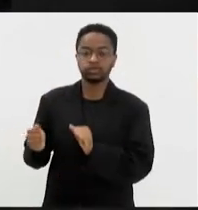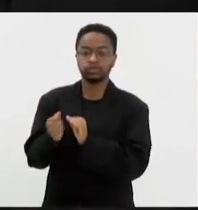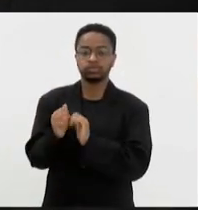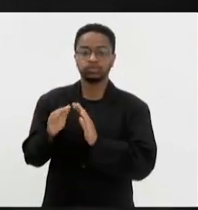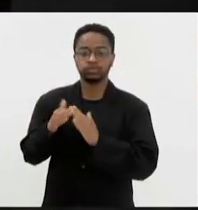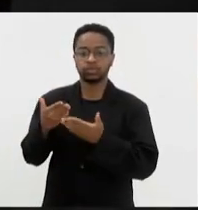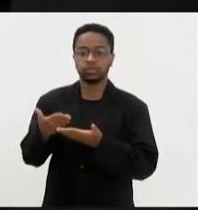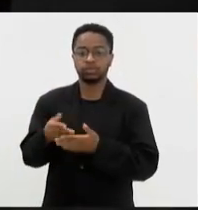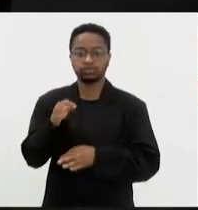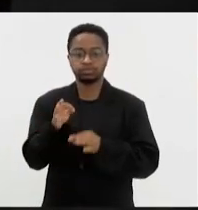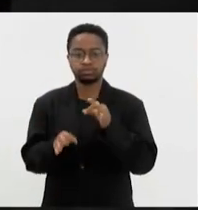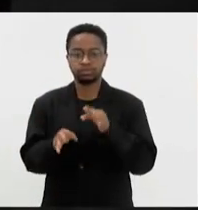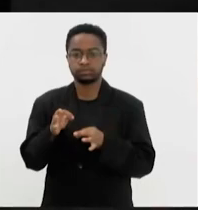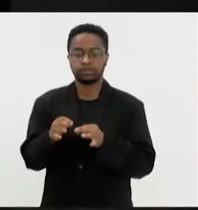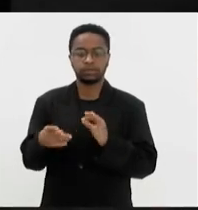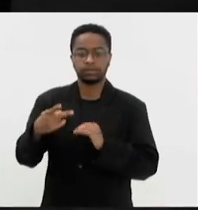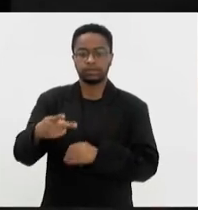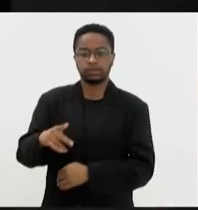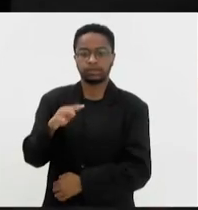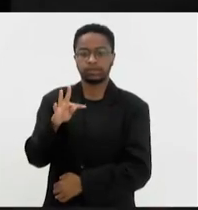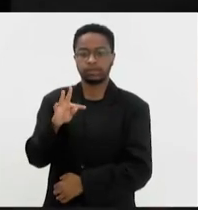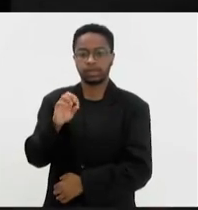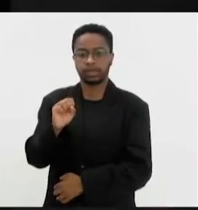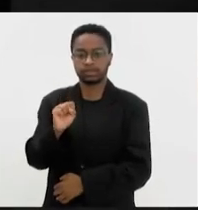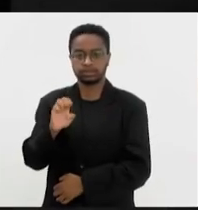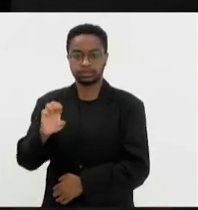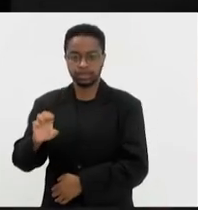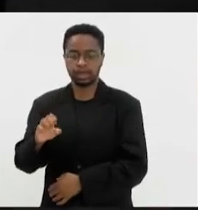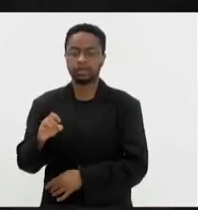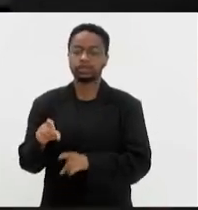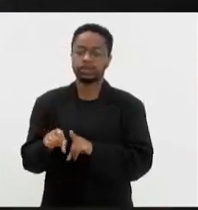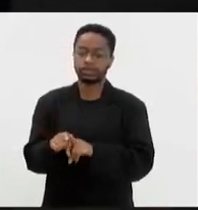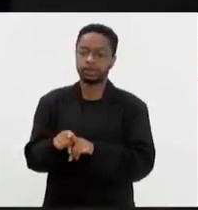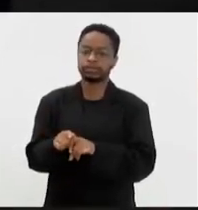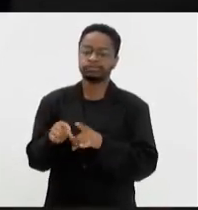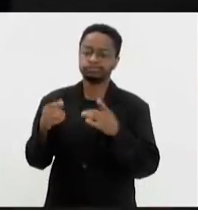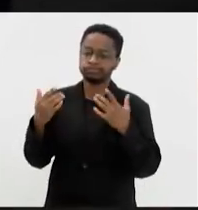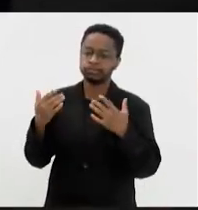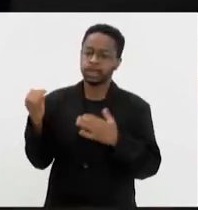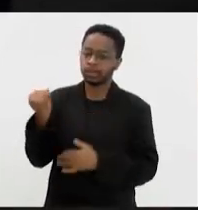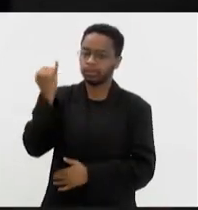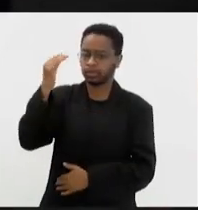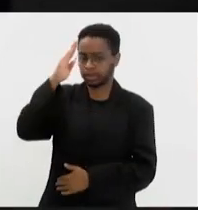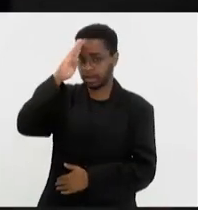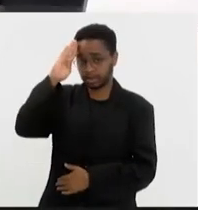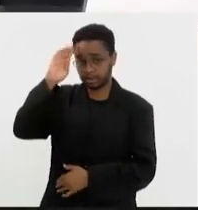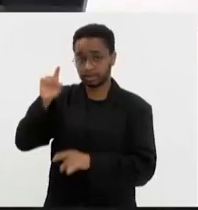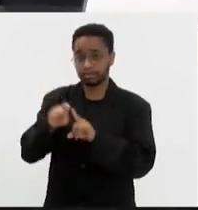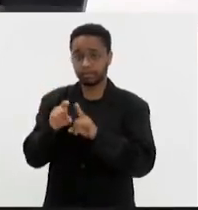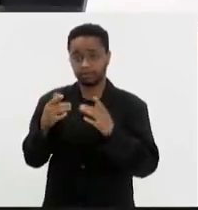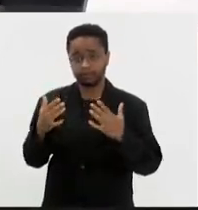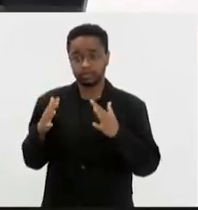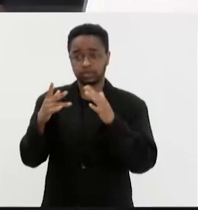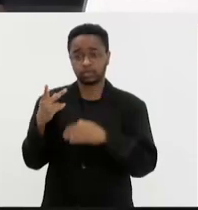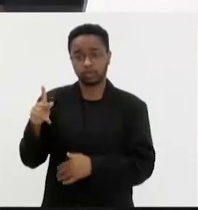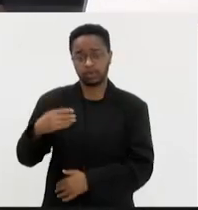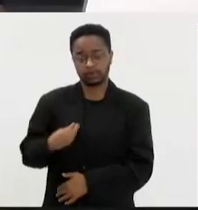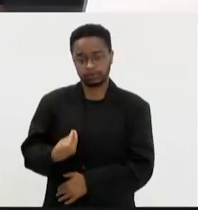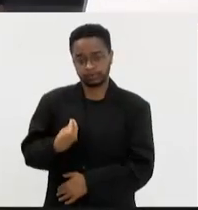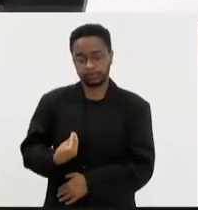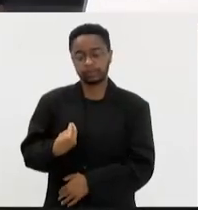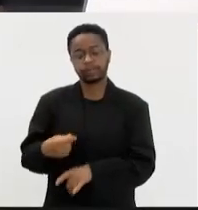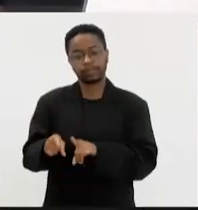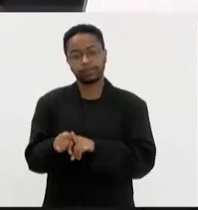do TSE um grande acadêmico festejado pela sua vida e suas obras e para nós é uma grande